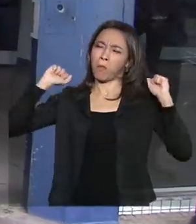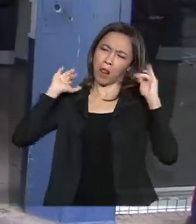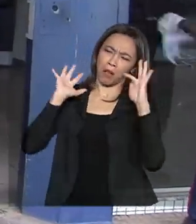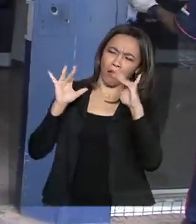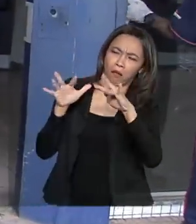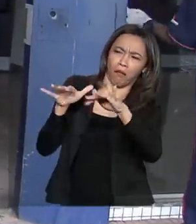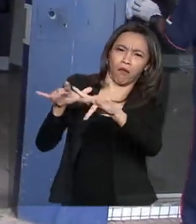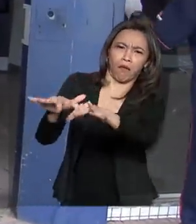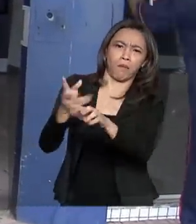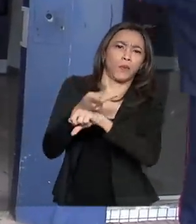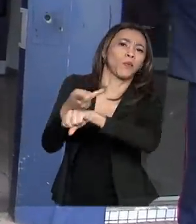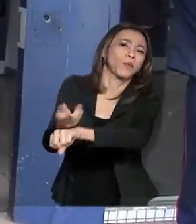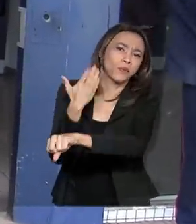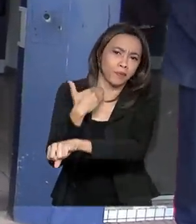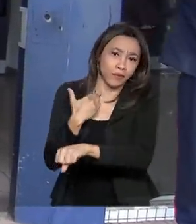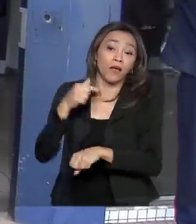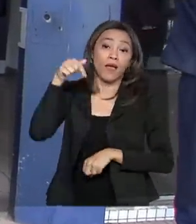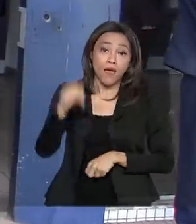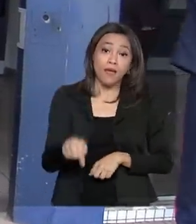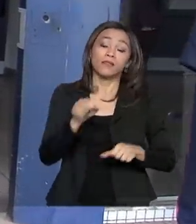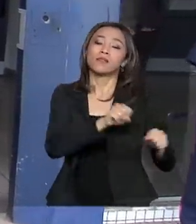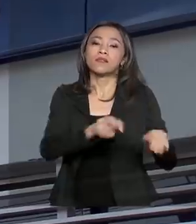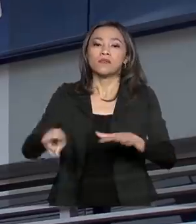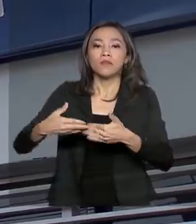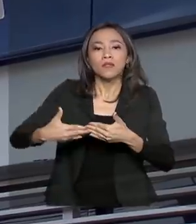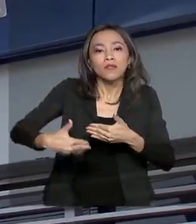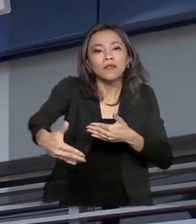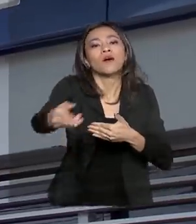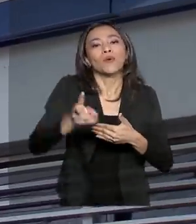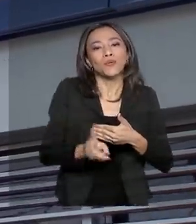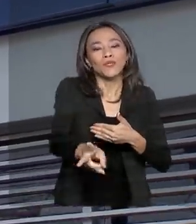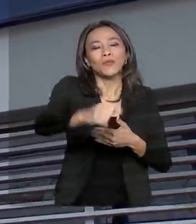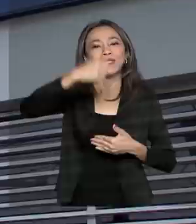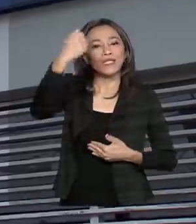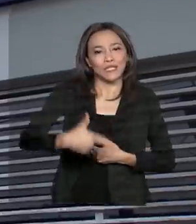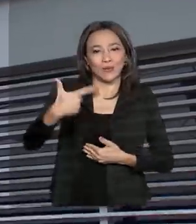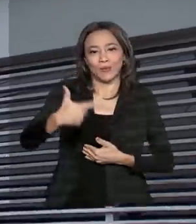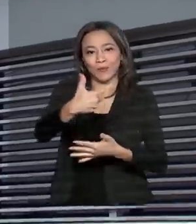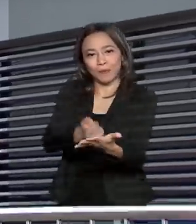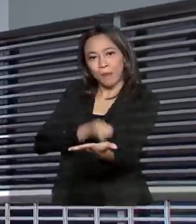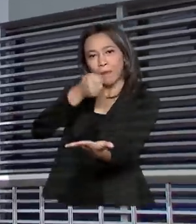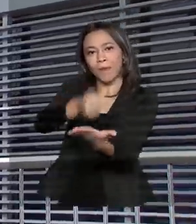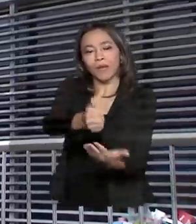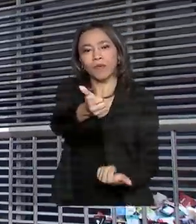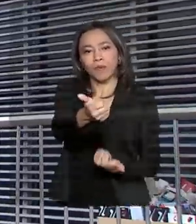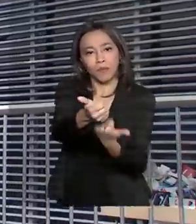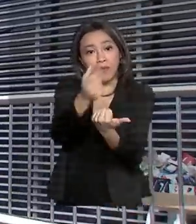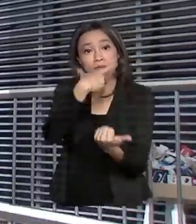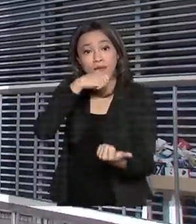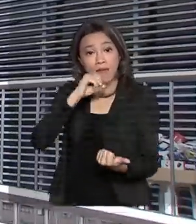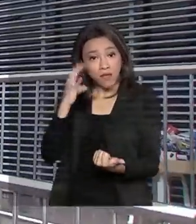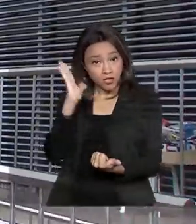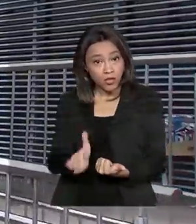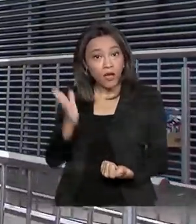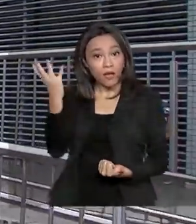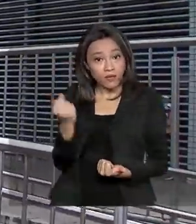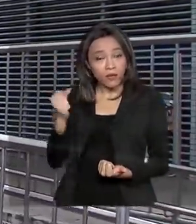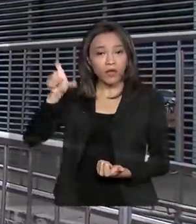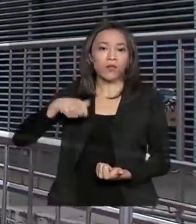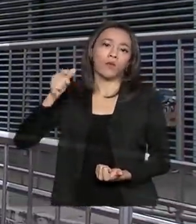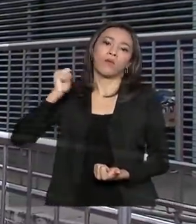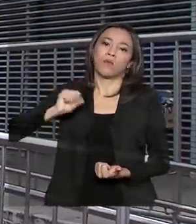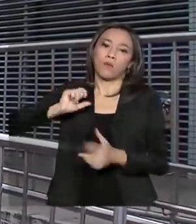Também continuam esta semana os pagamentos da segunda parcela do auxílio para quem recebe Bolsa Família. O